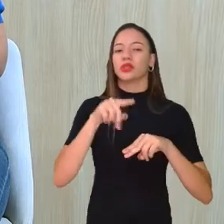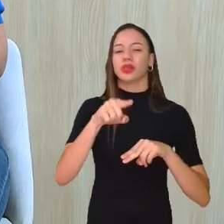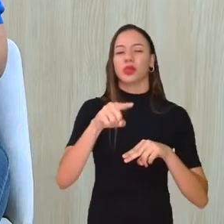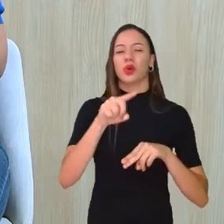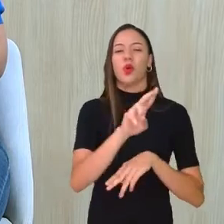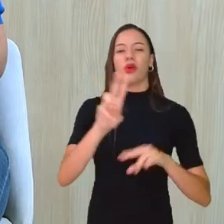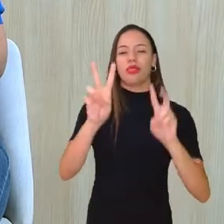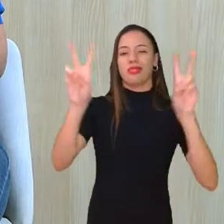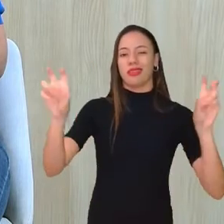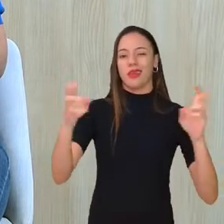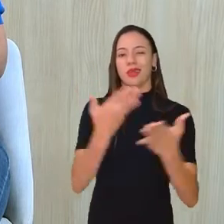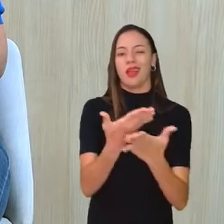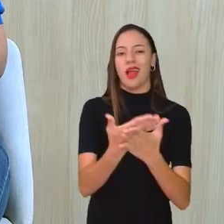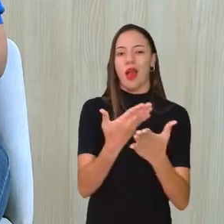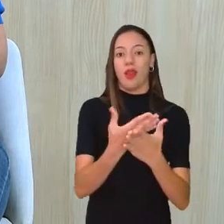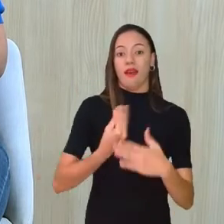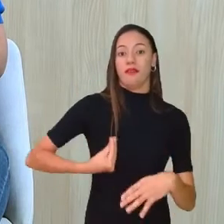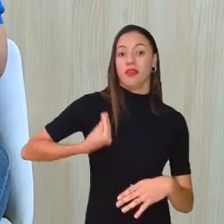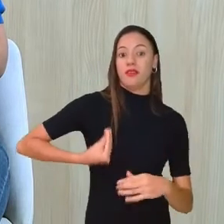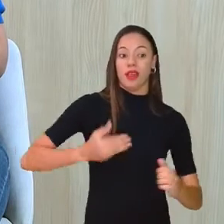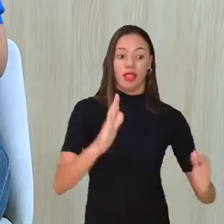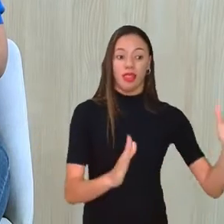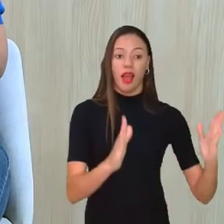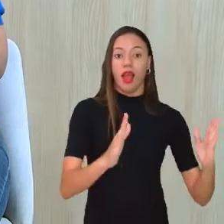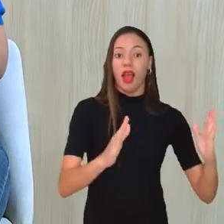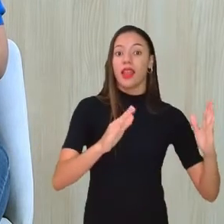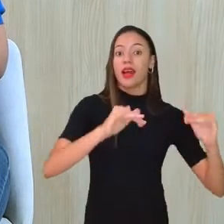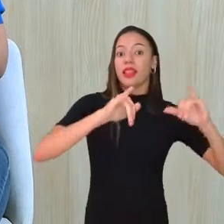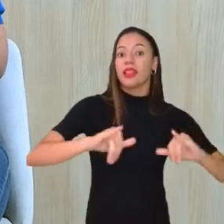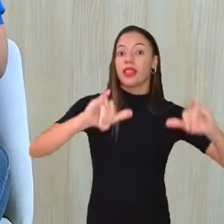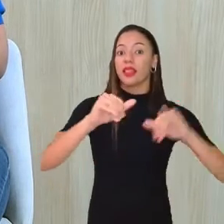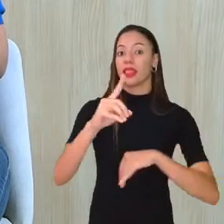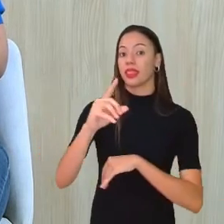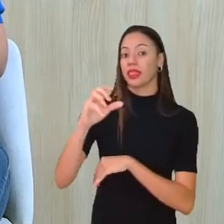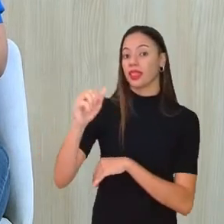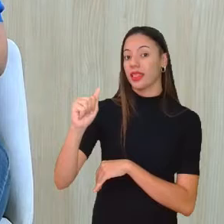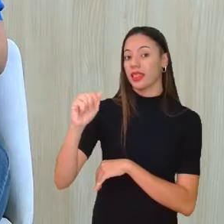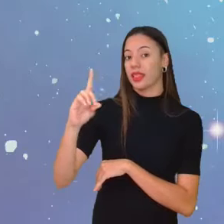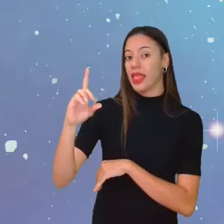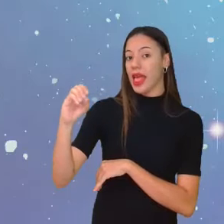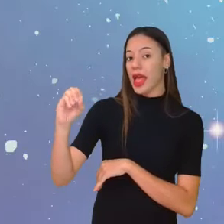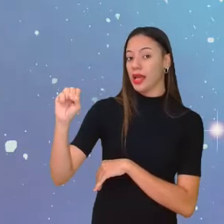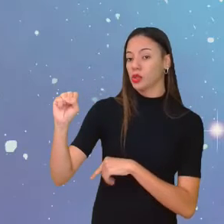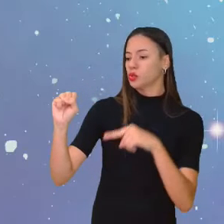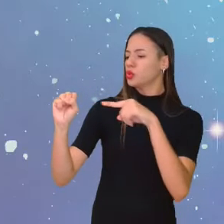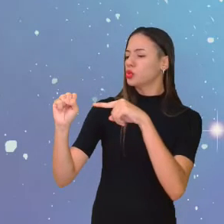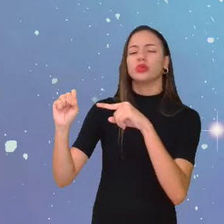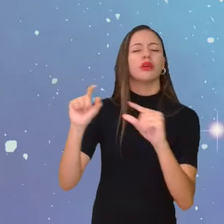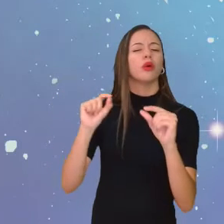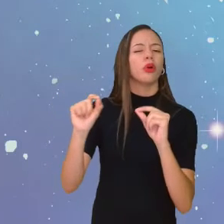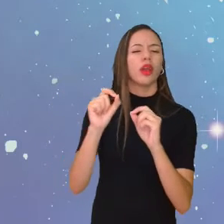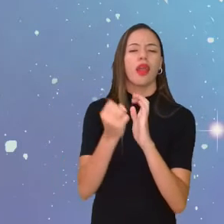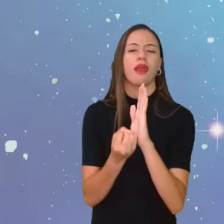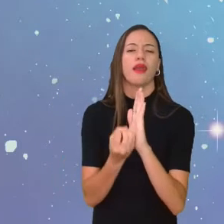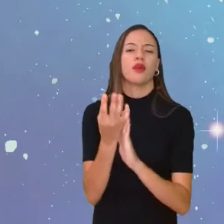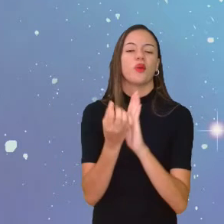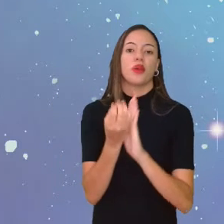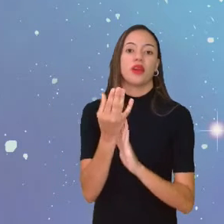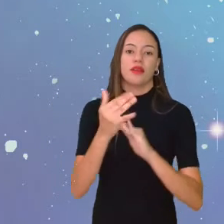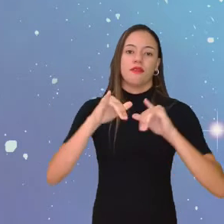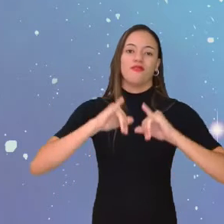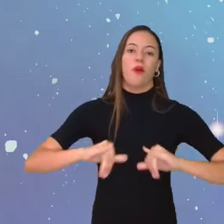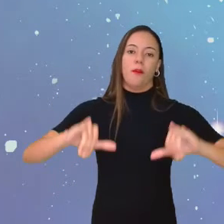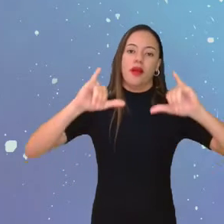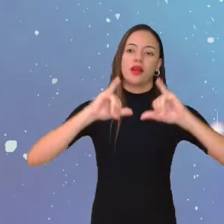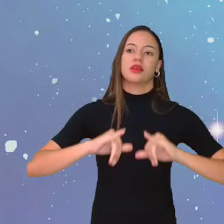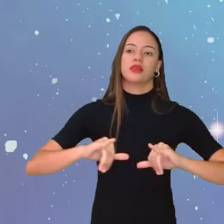dos dados, esses dados, como tem aí, dá uma olhadinha aí na tela, esses dados, eles vão gerar informações